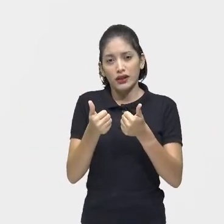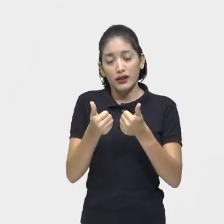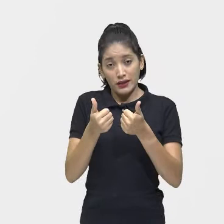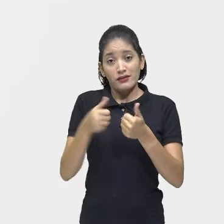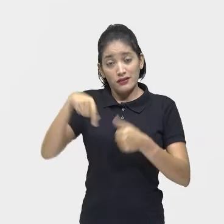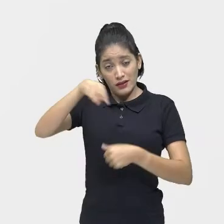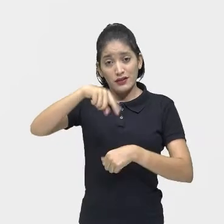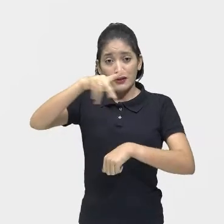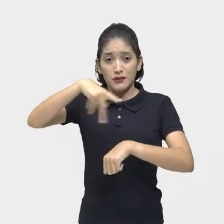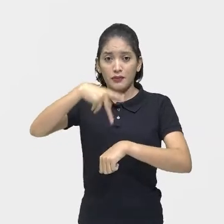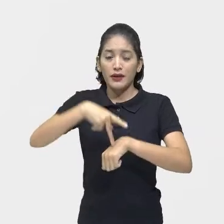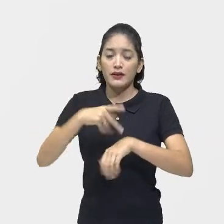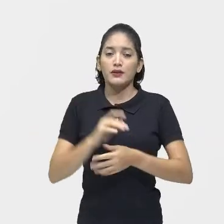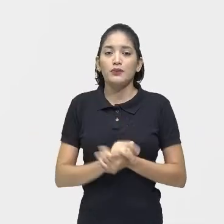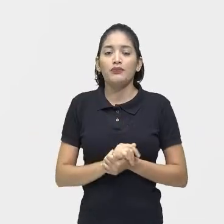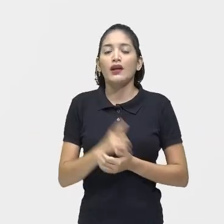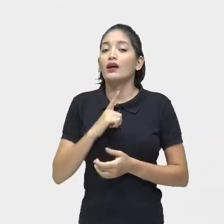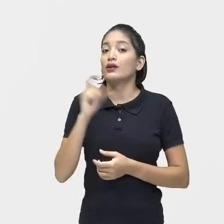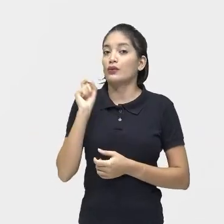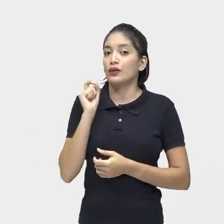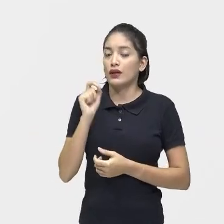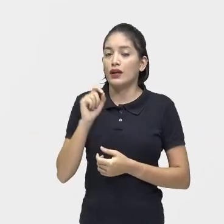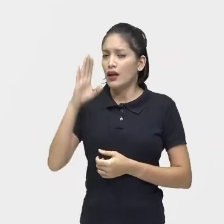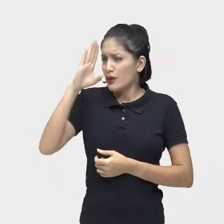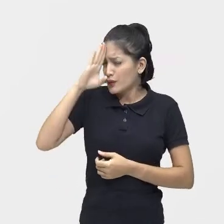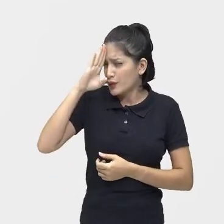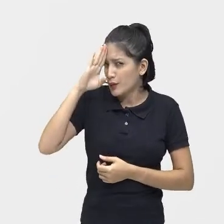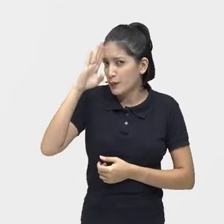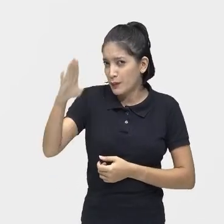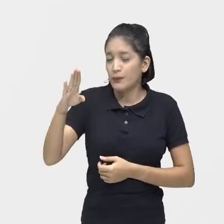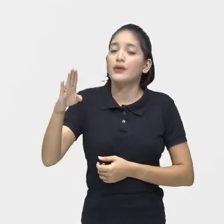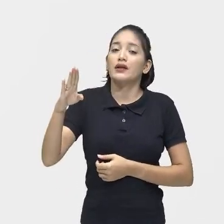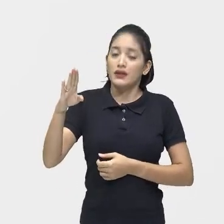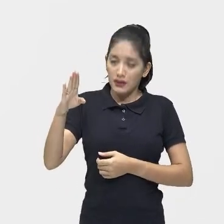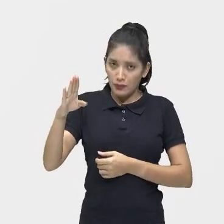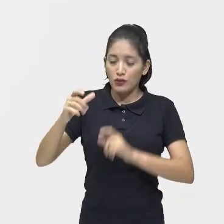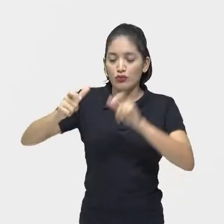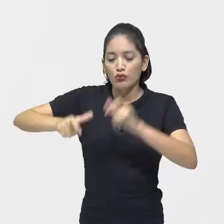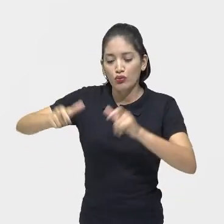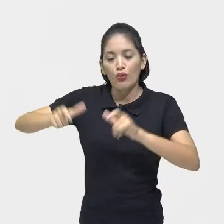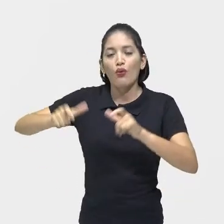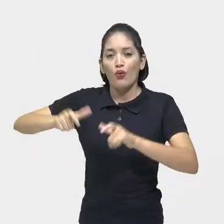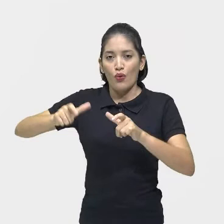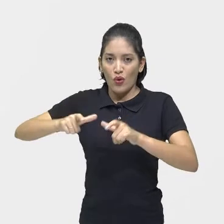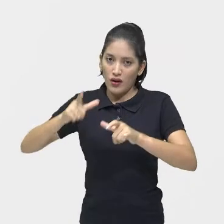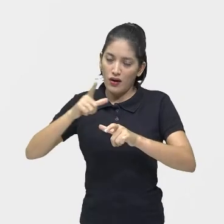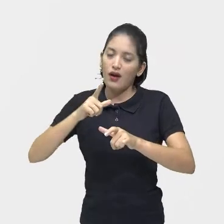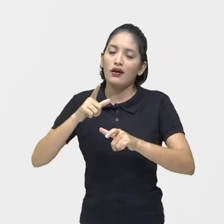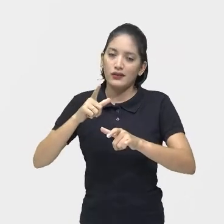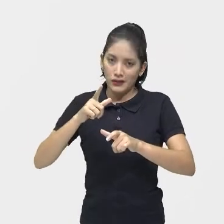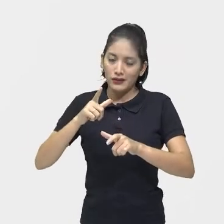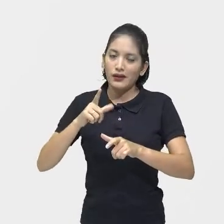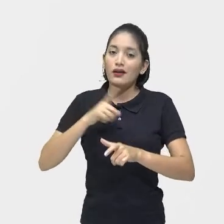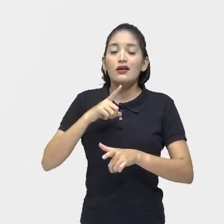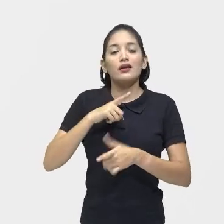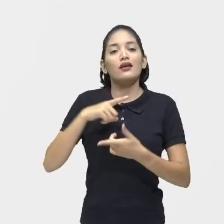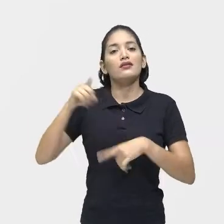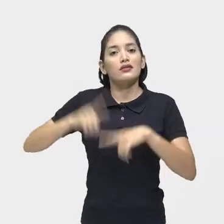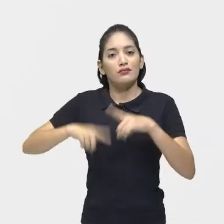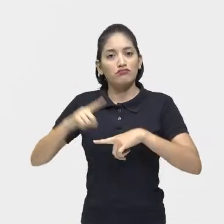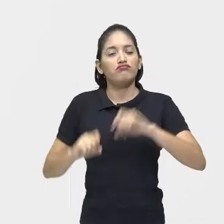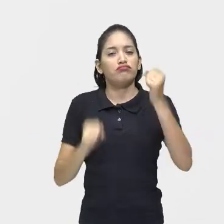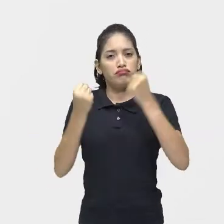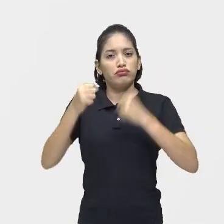nesses países. Aí a gente tem os principais centros industriais que vão compor aí